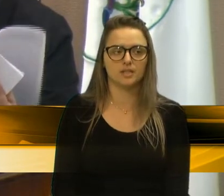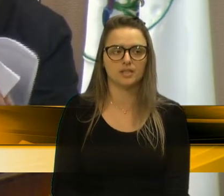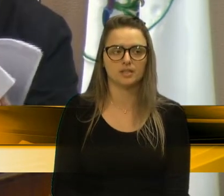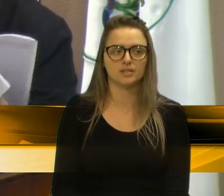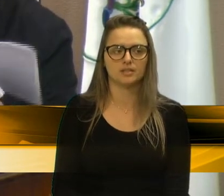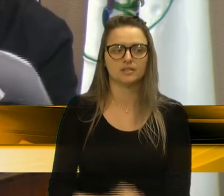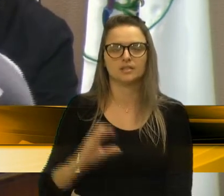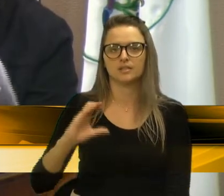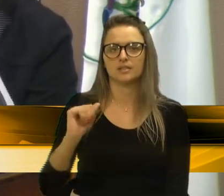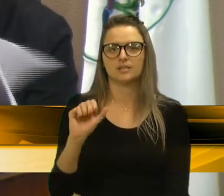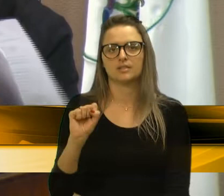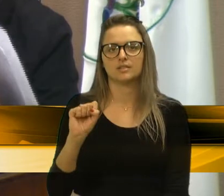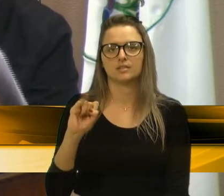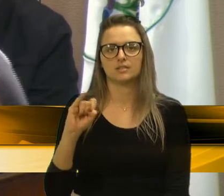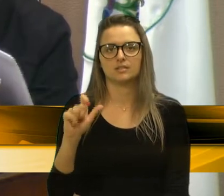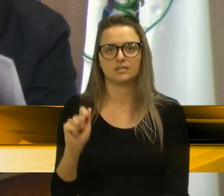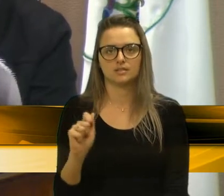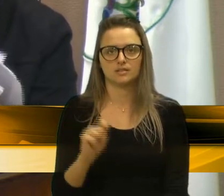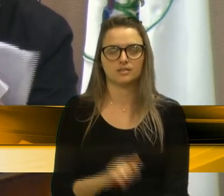Cássia Kuhn.